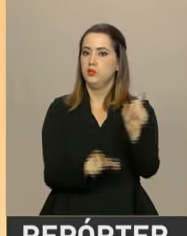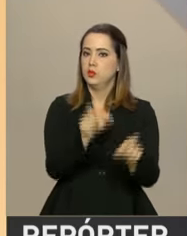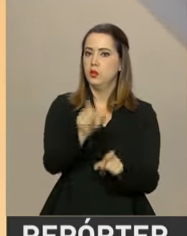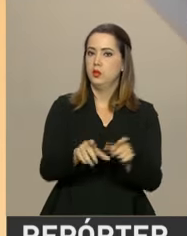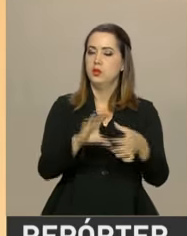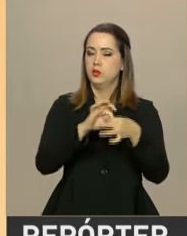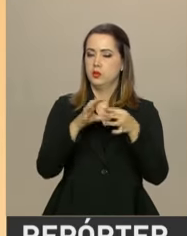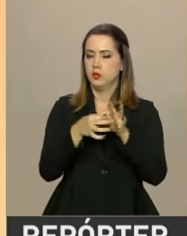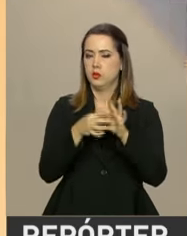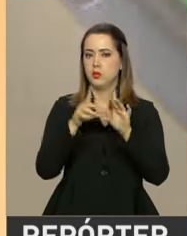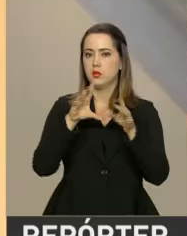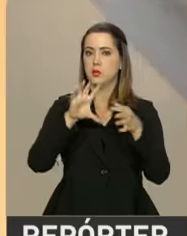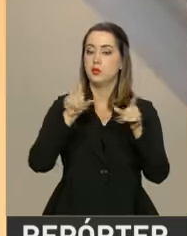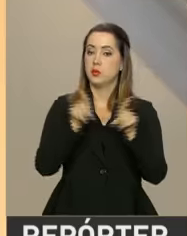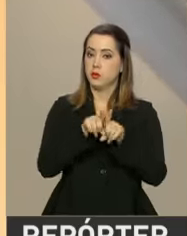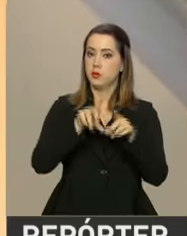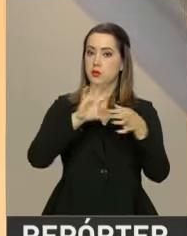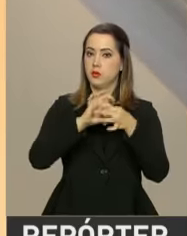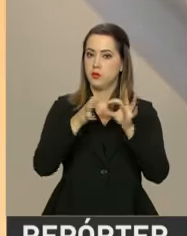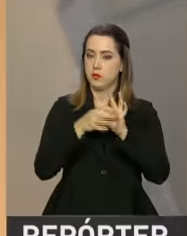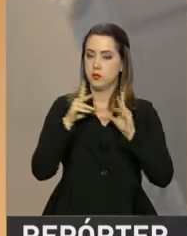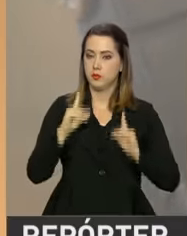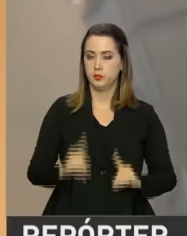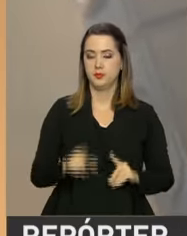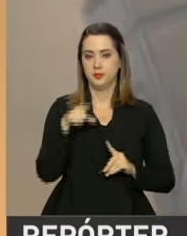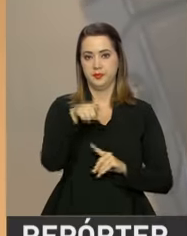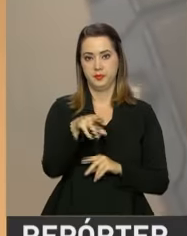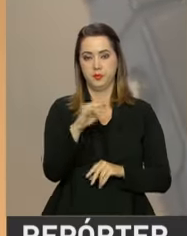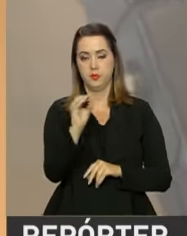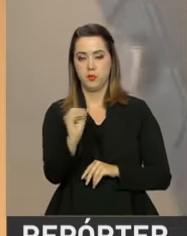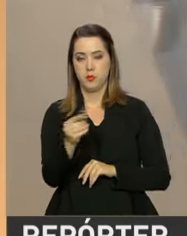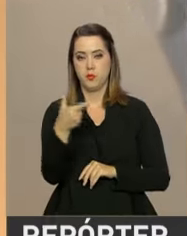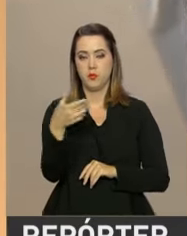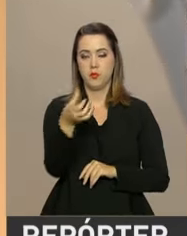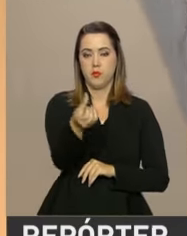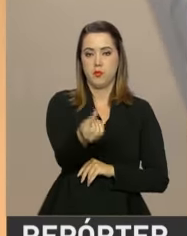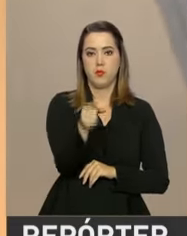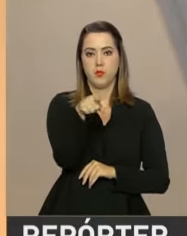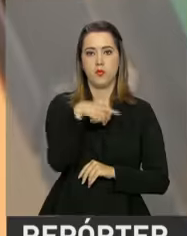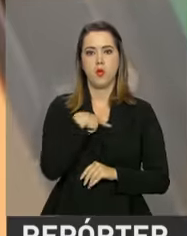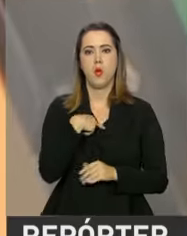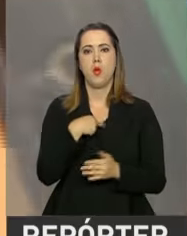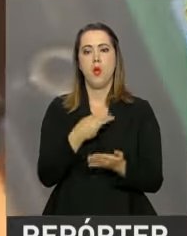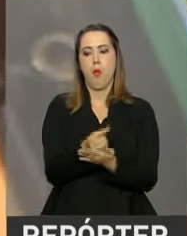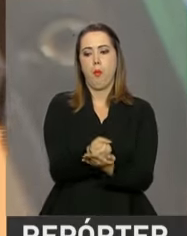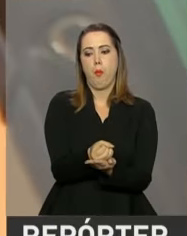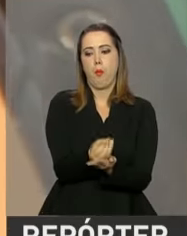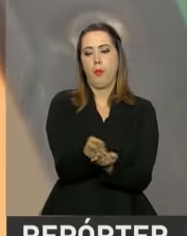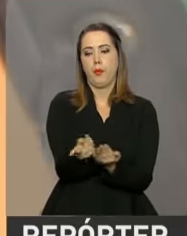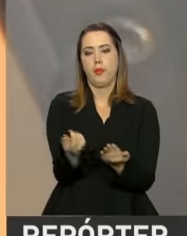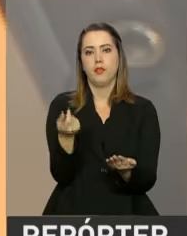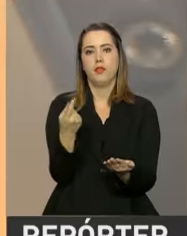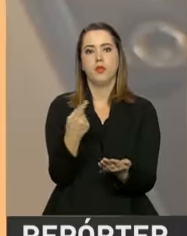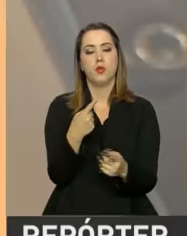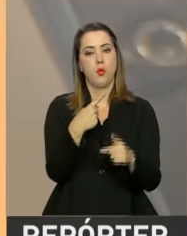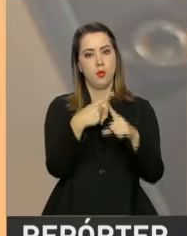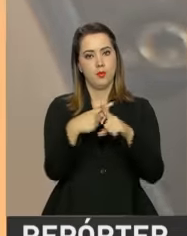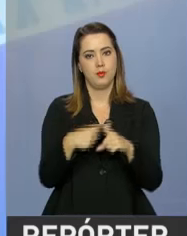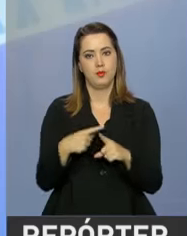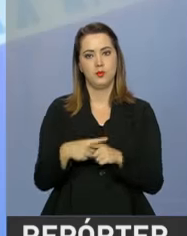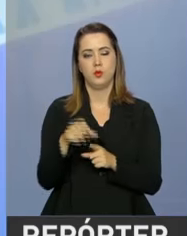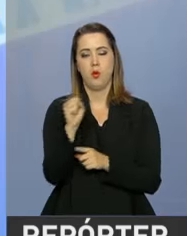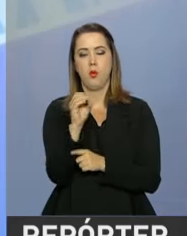que defendem o Brasil nos jogos Rio 2016. A ferramenta é inspirada no jogo de cartas que conquistou o mundo na década de